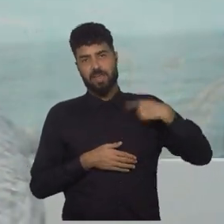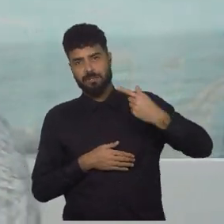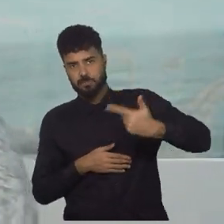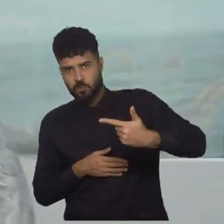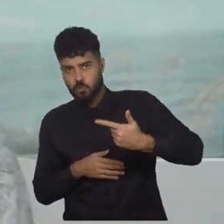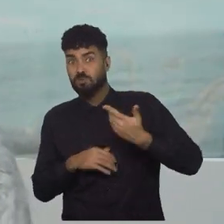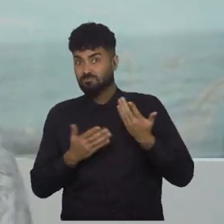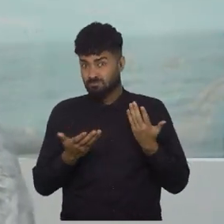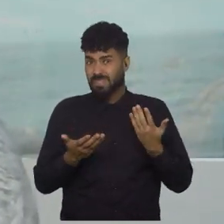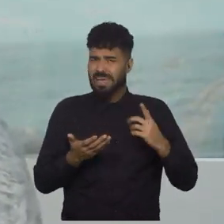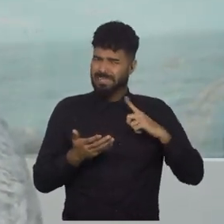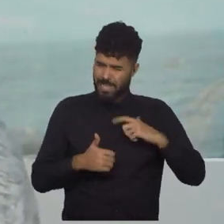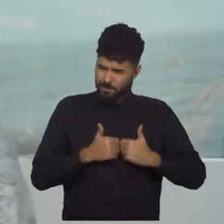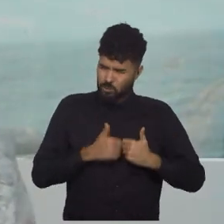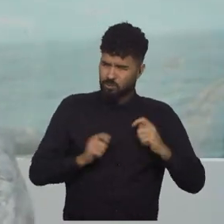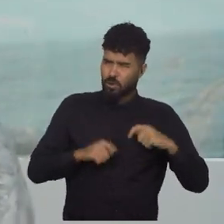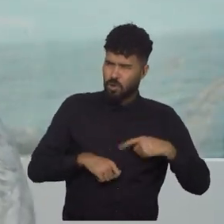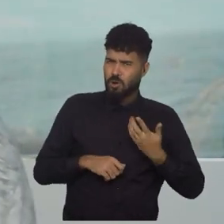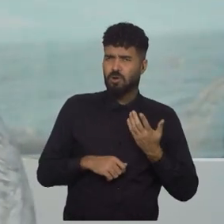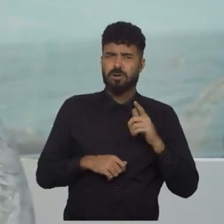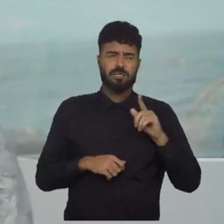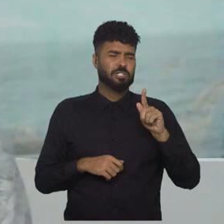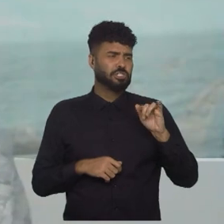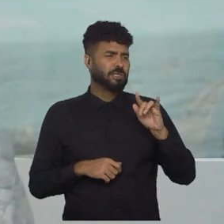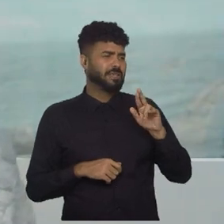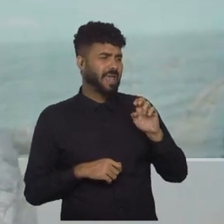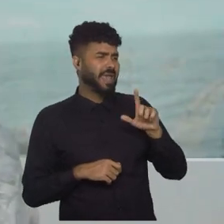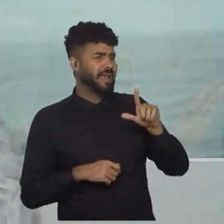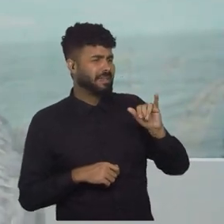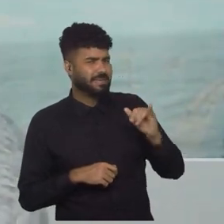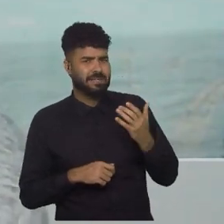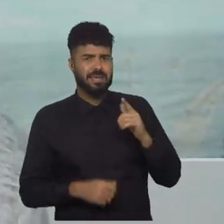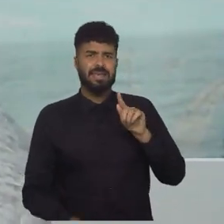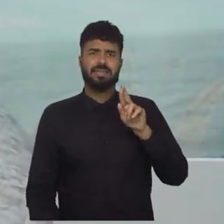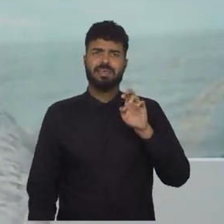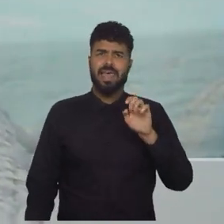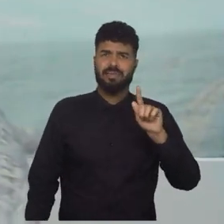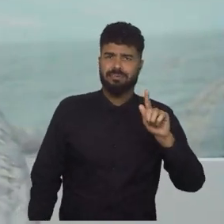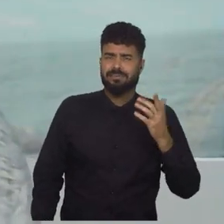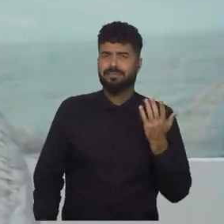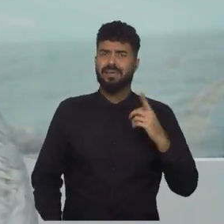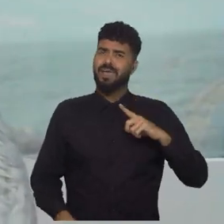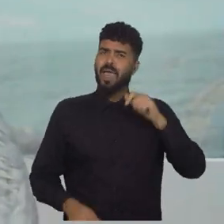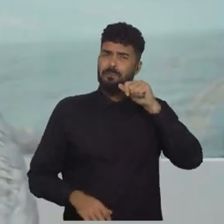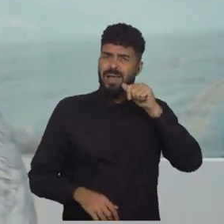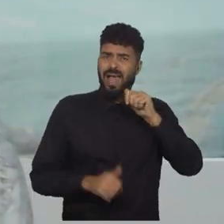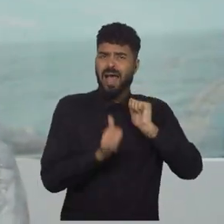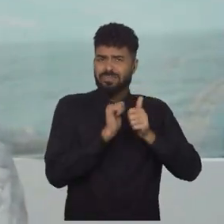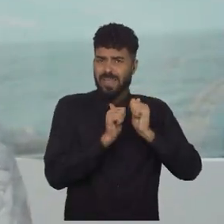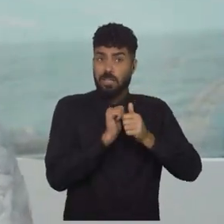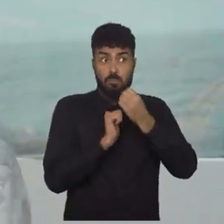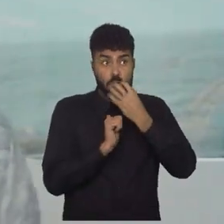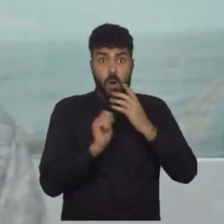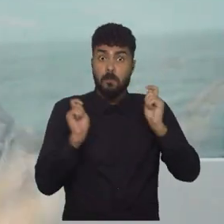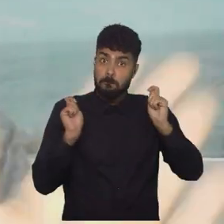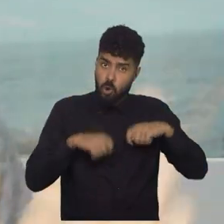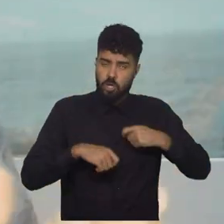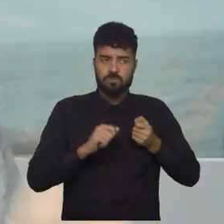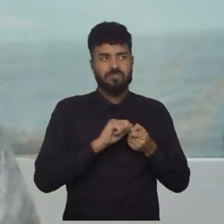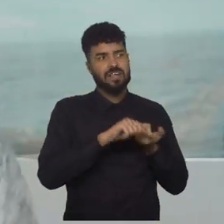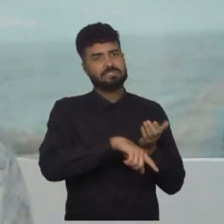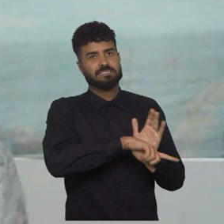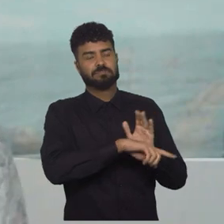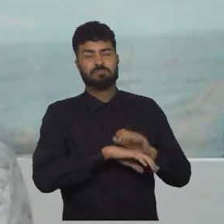Tem jogadoras para isso. Girelli, Greg, enfim, boas atletas que podem fazer esse papel. A